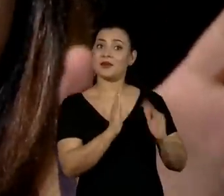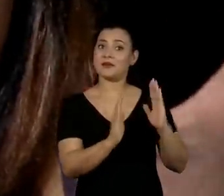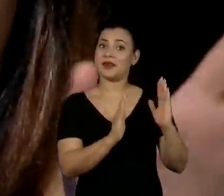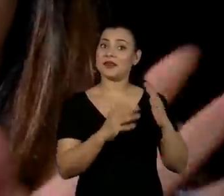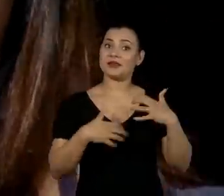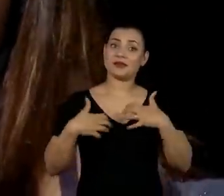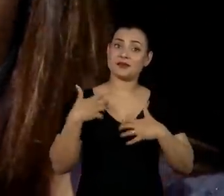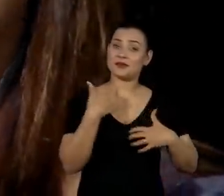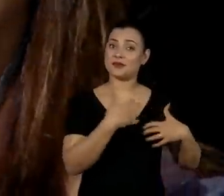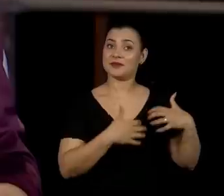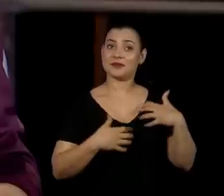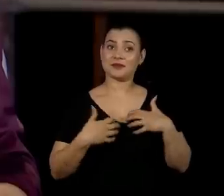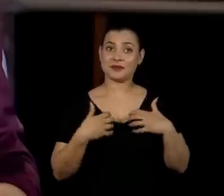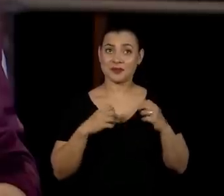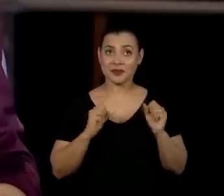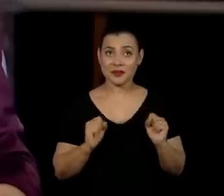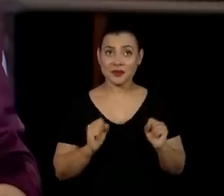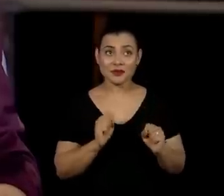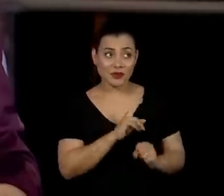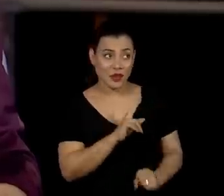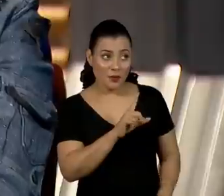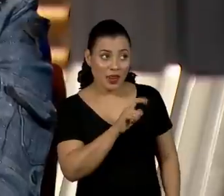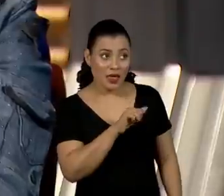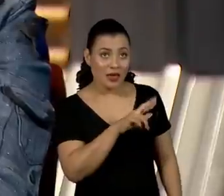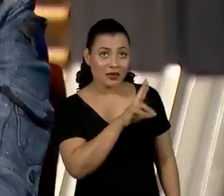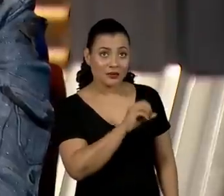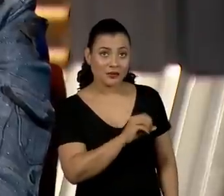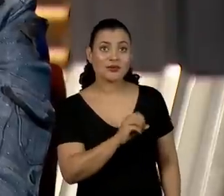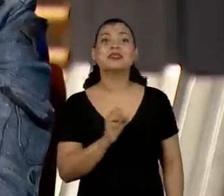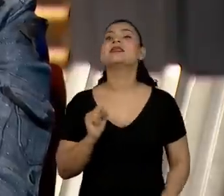tempestade podemos falar do Leandro